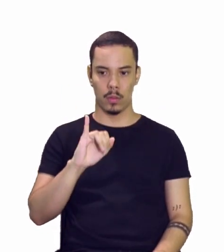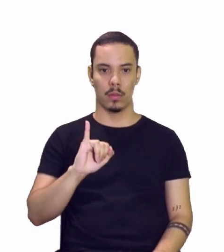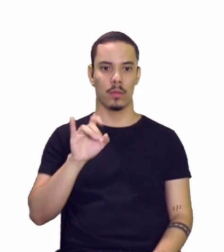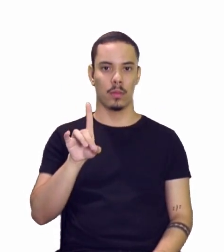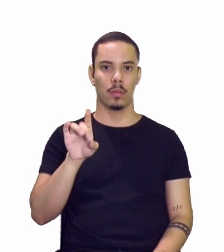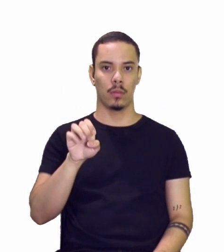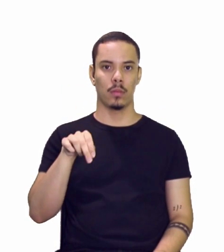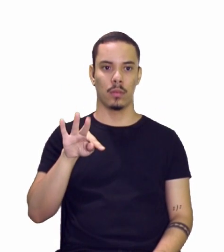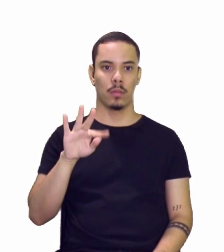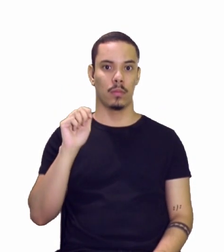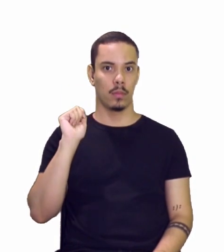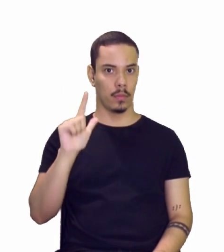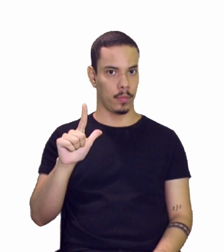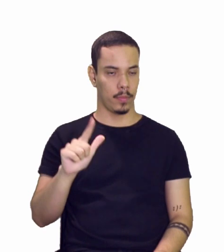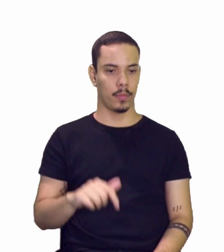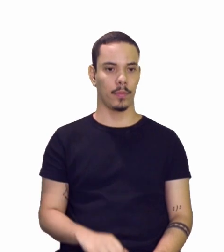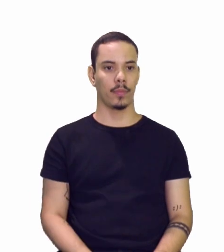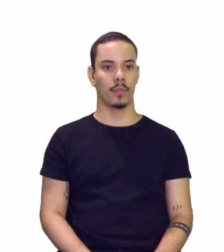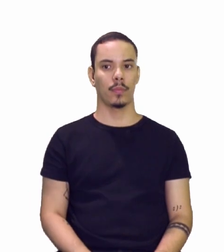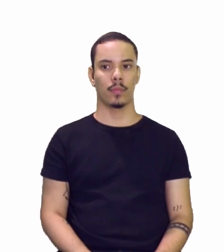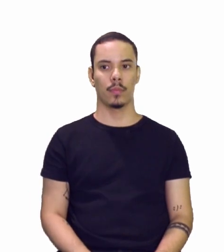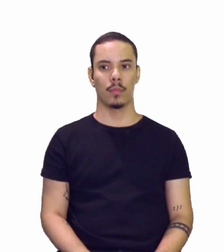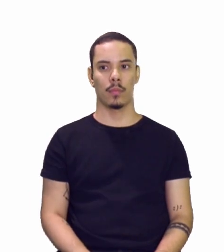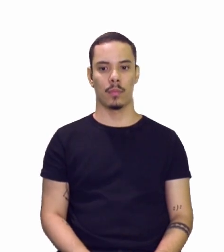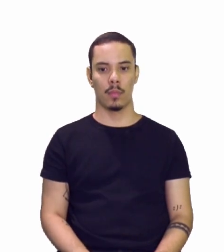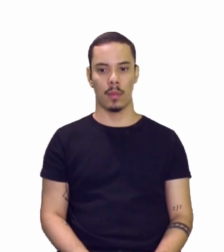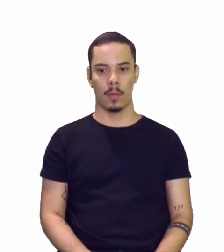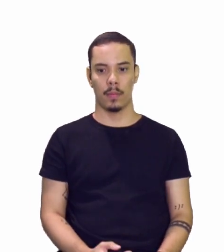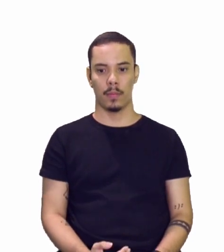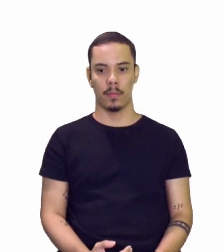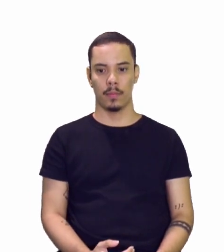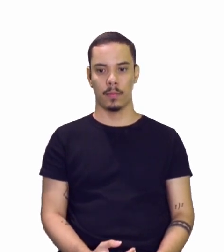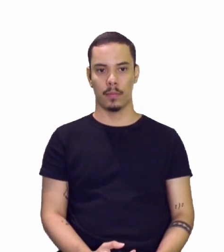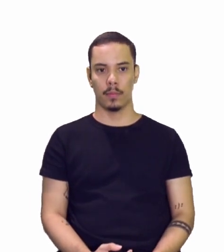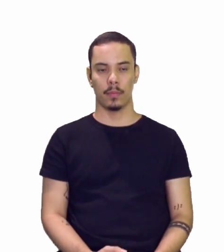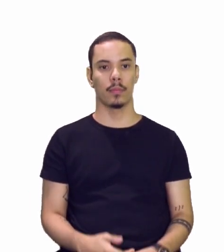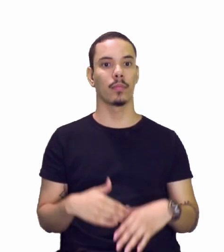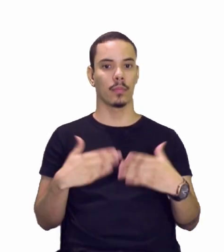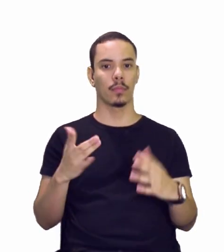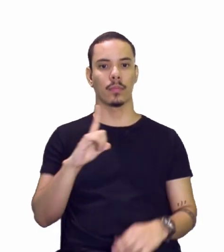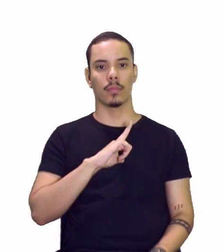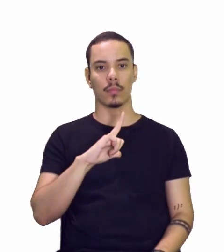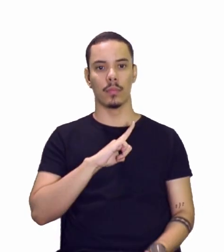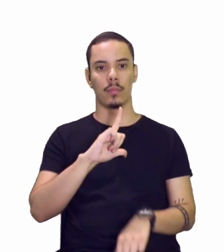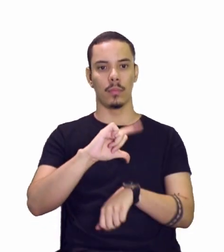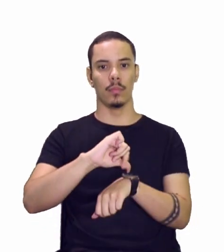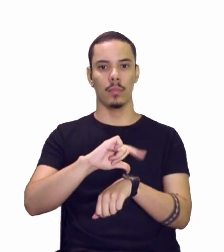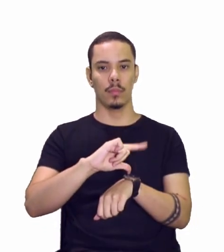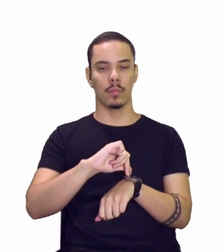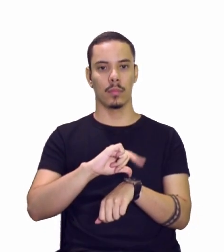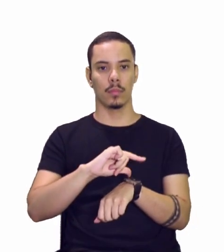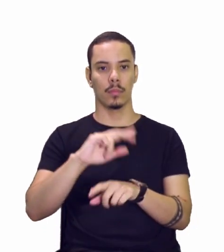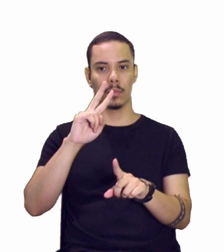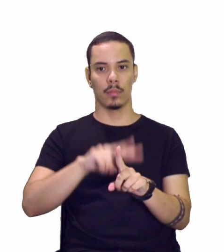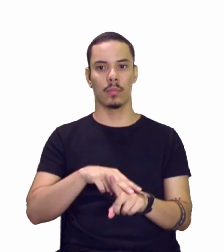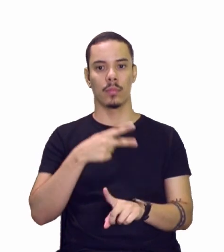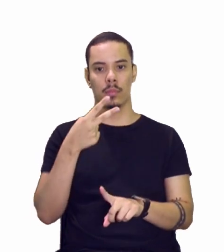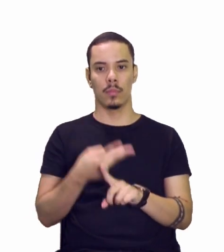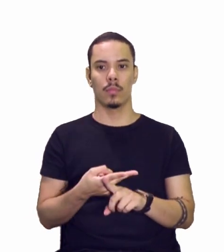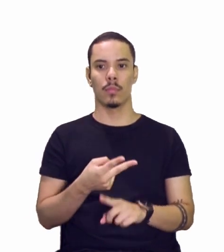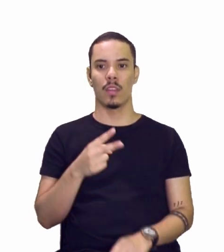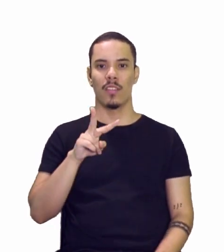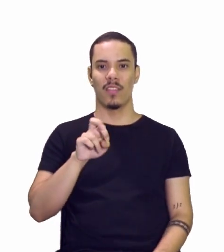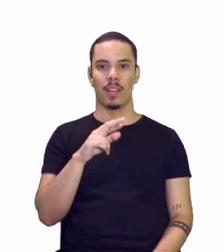Ok? Tá aí, ó. E quando tem horário de verão, professor Arimateia? Aí